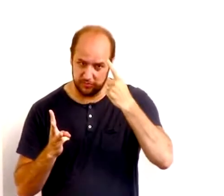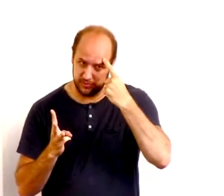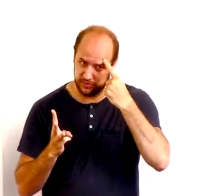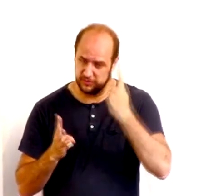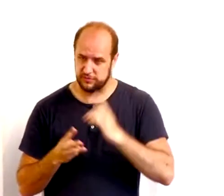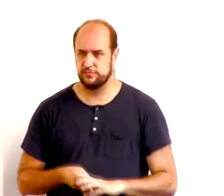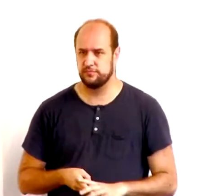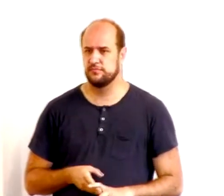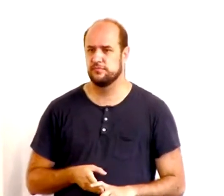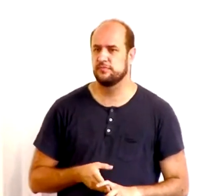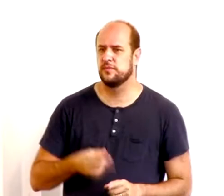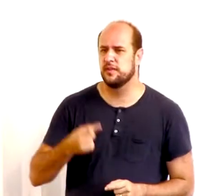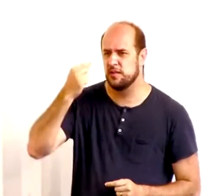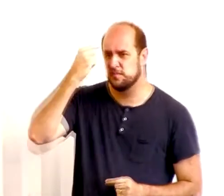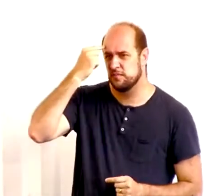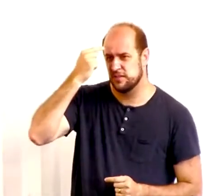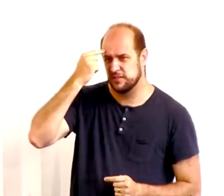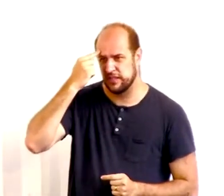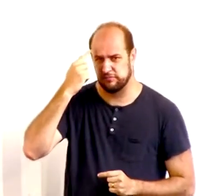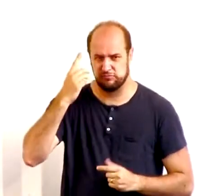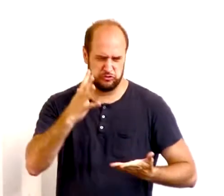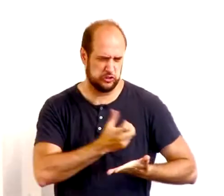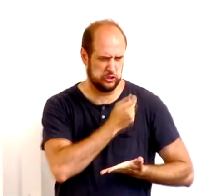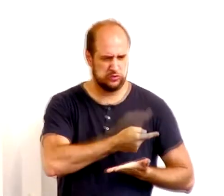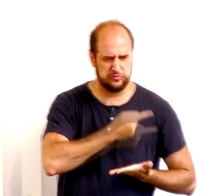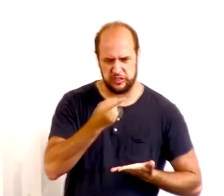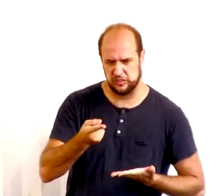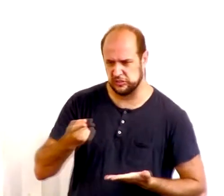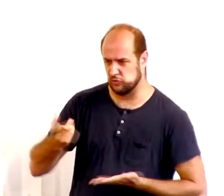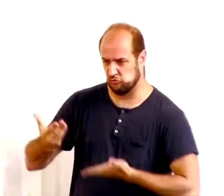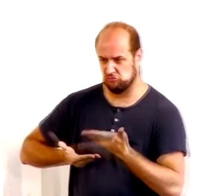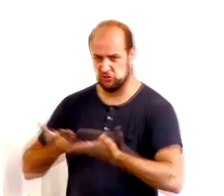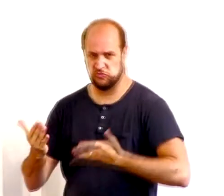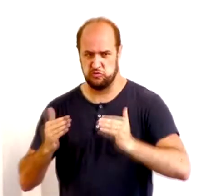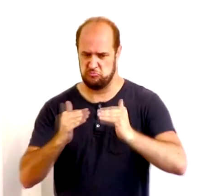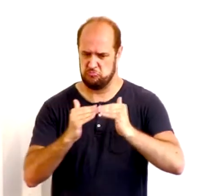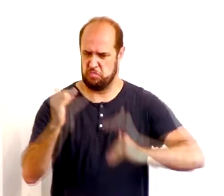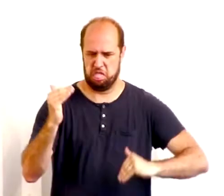que não tem nenhuma relação entre ser salvo e servir,